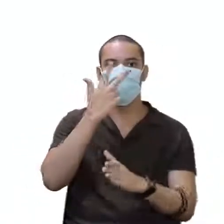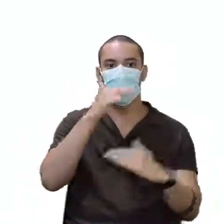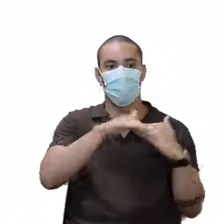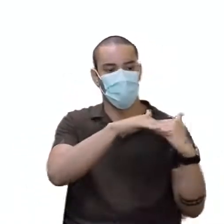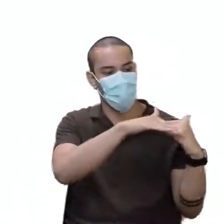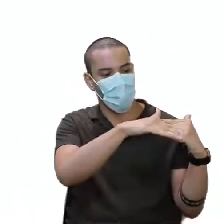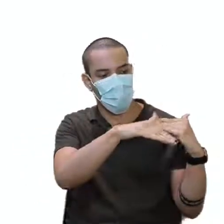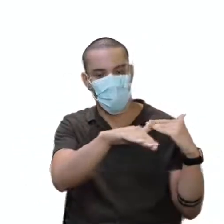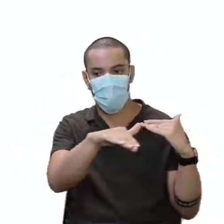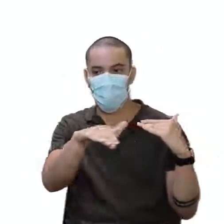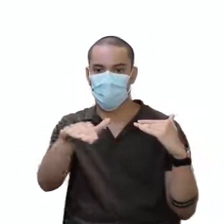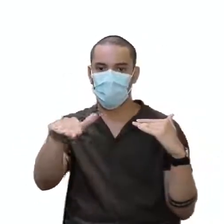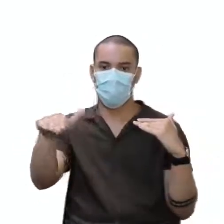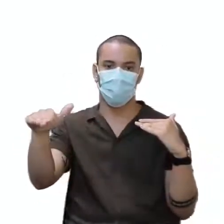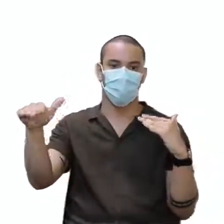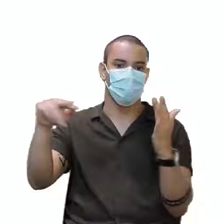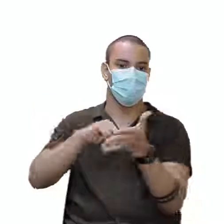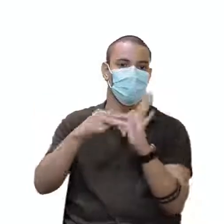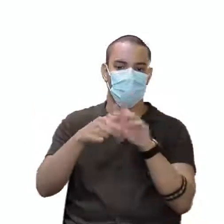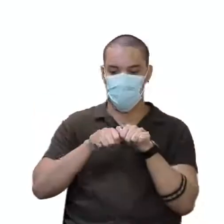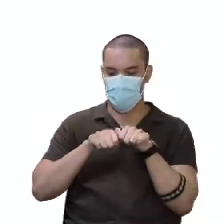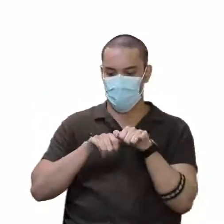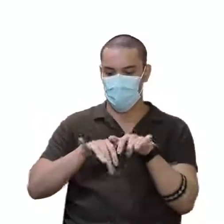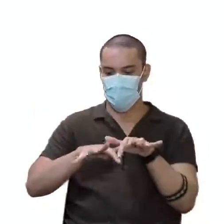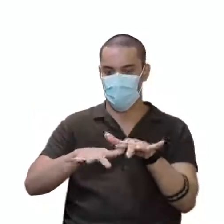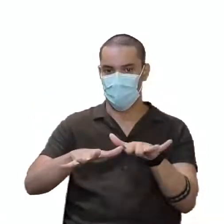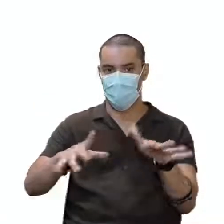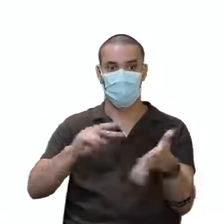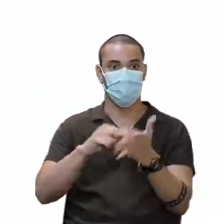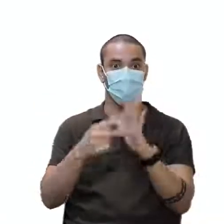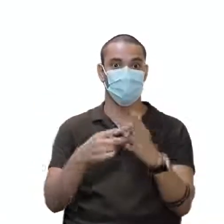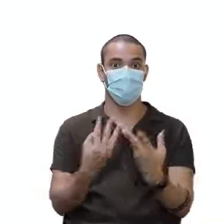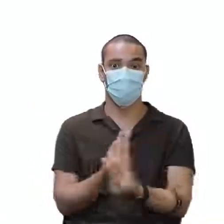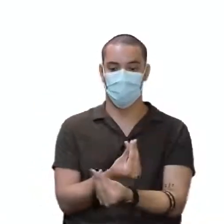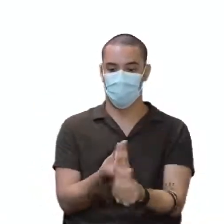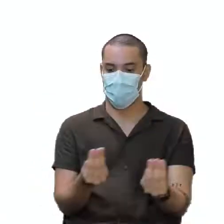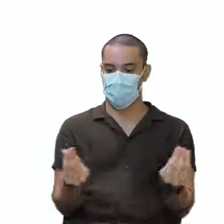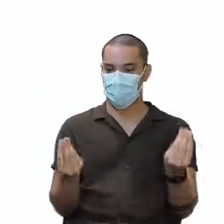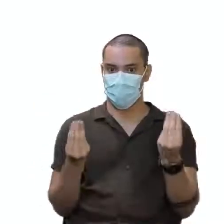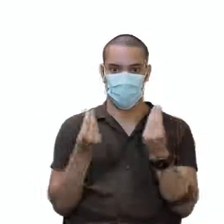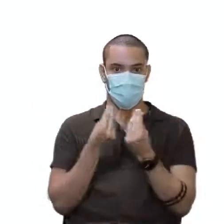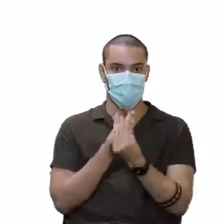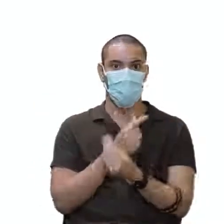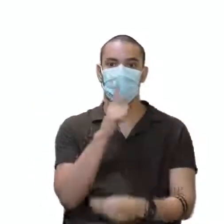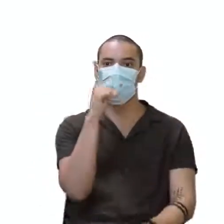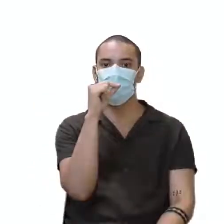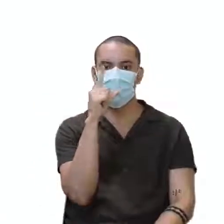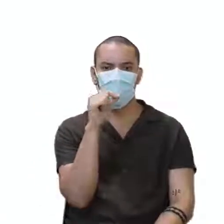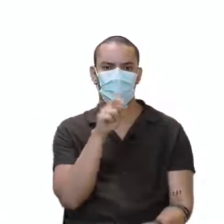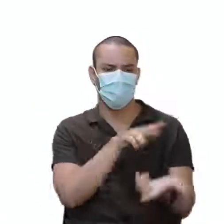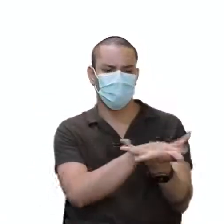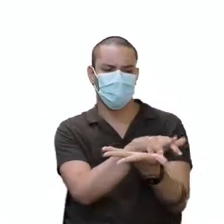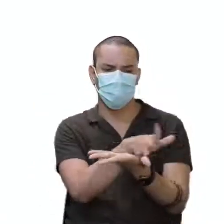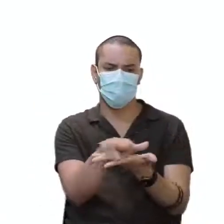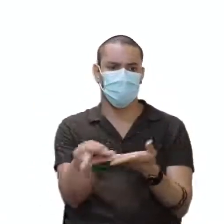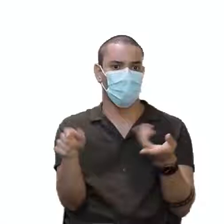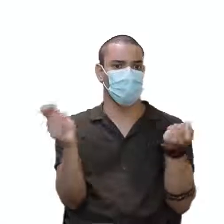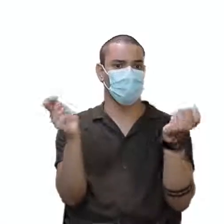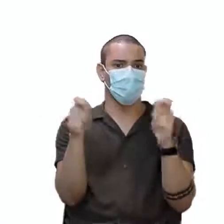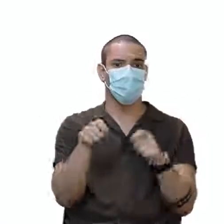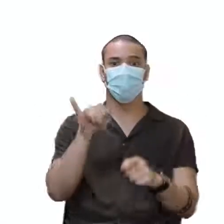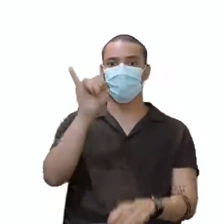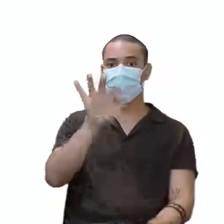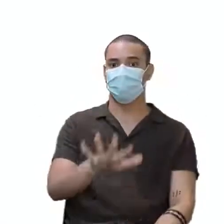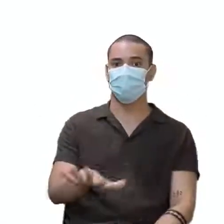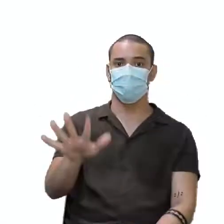tapete que enriquece o solo, deixando o mesmo úmido e rico em sais minerais. O que essa